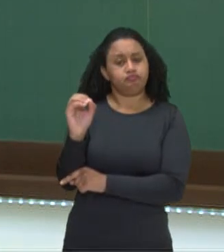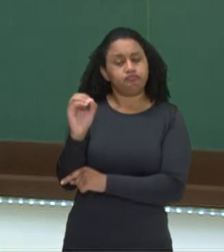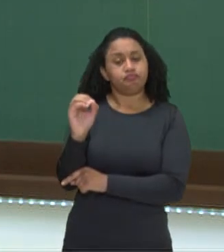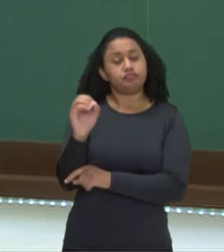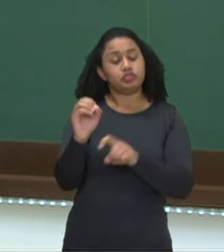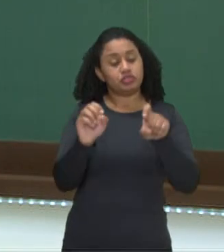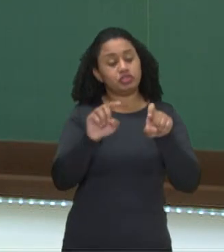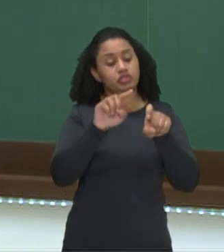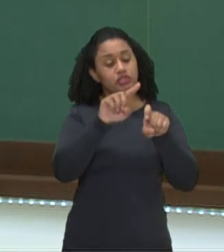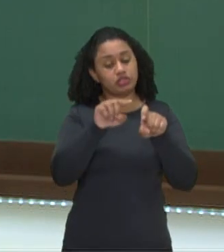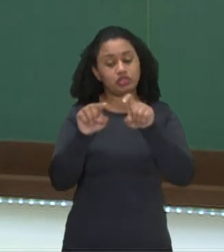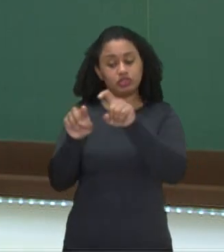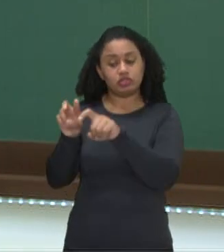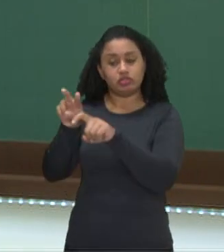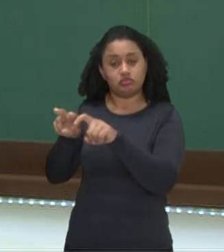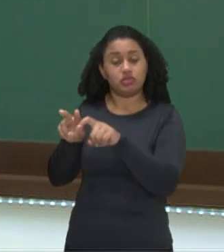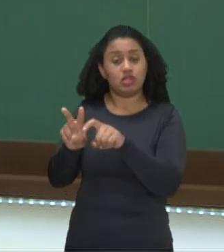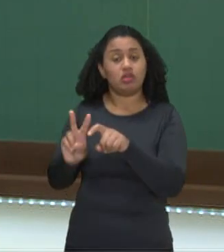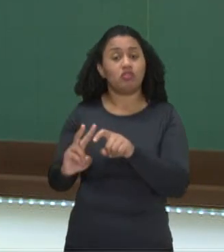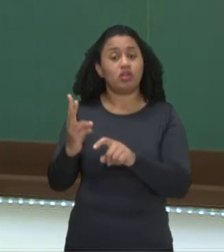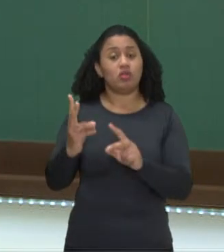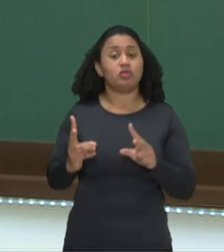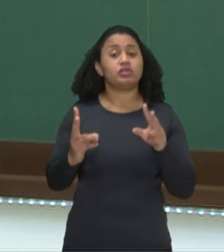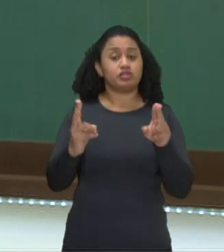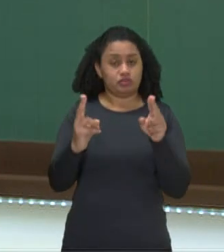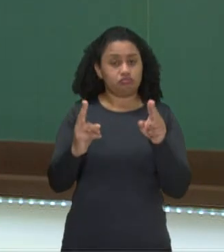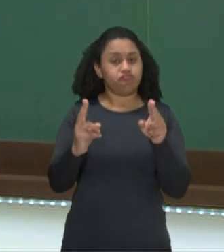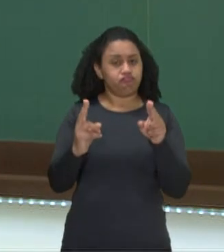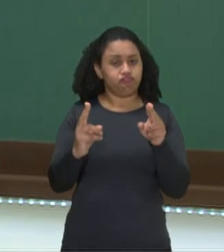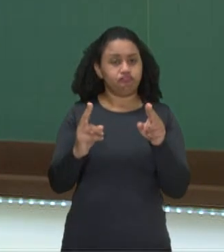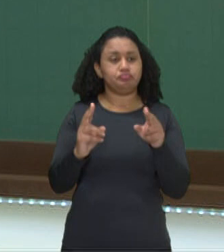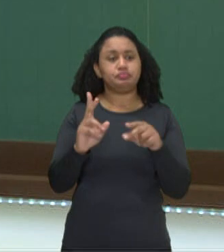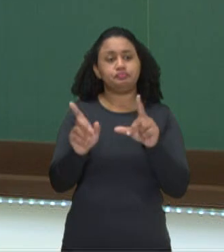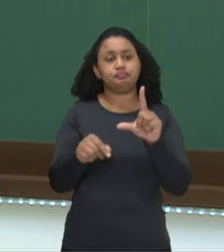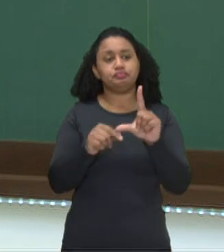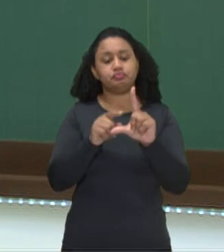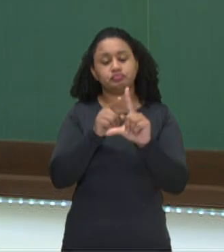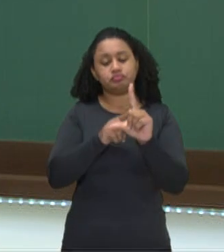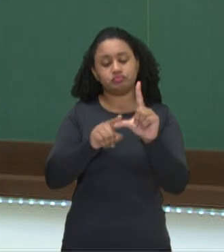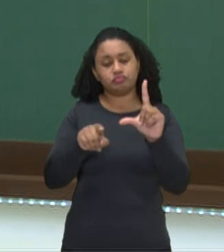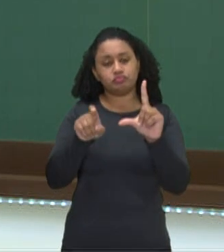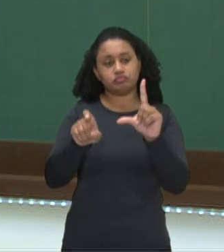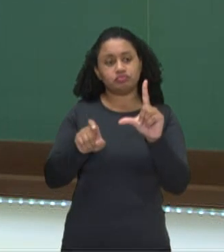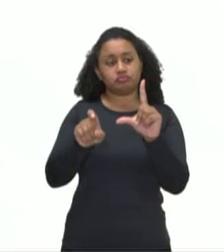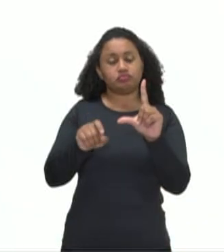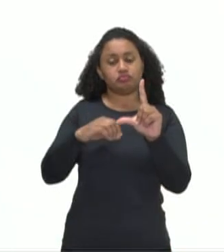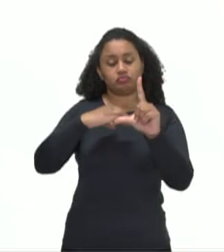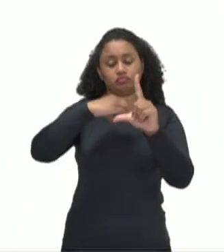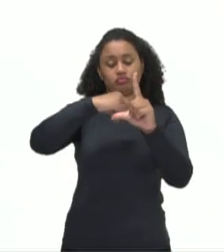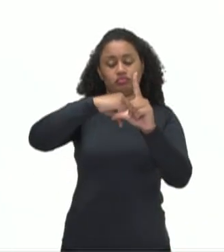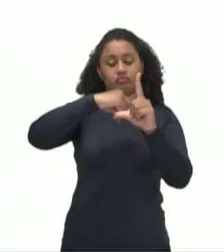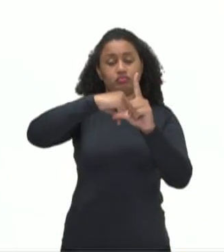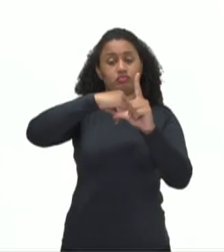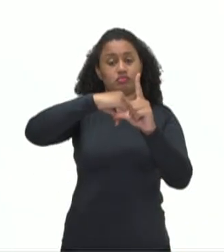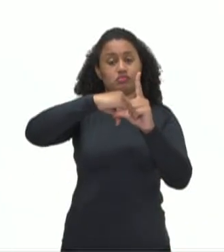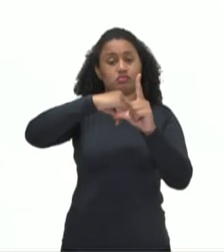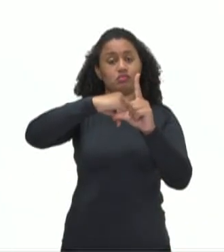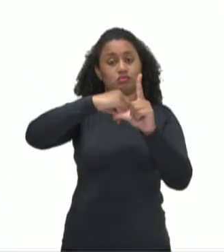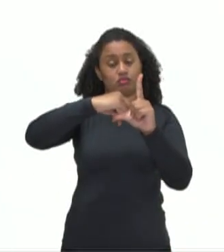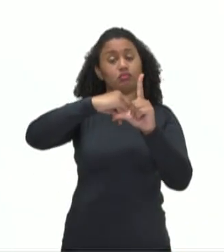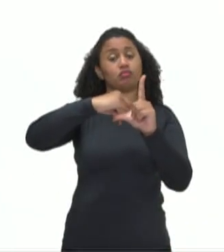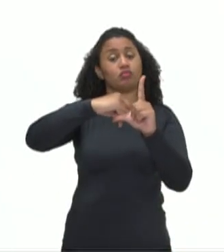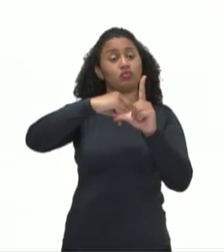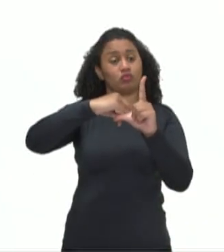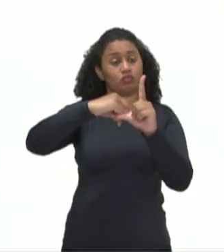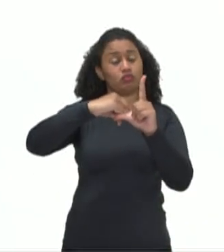X' igual a x2', apenas uma raiz real. A parábola cortou o eixo do